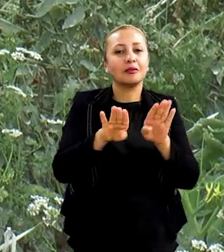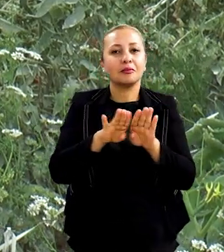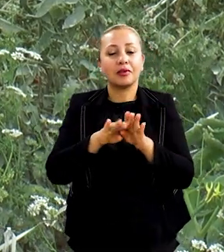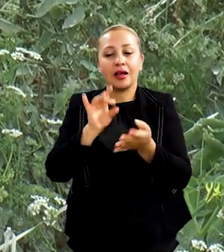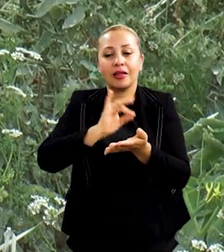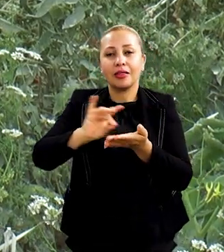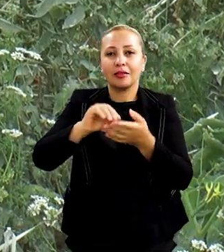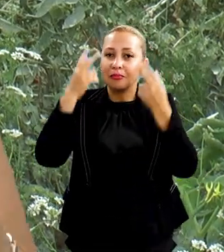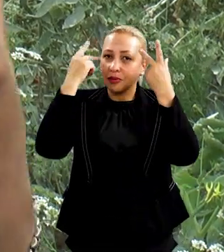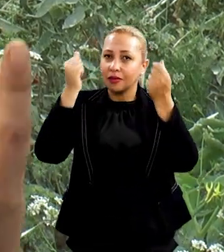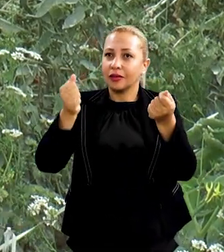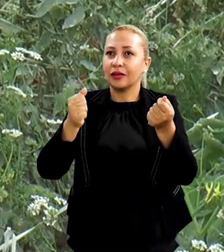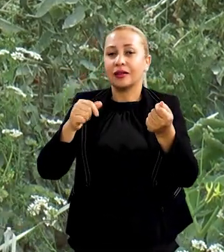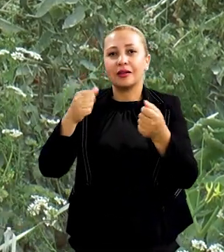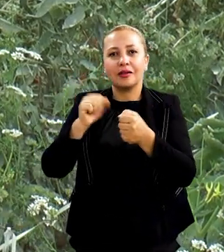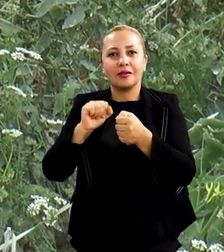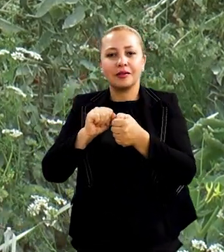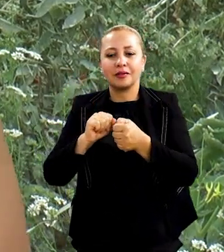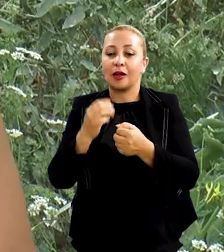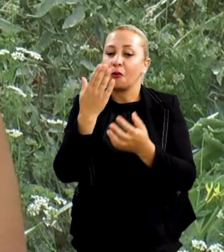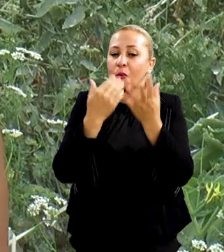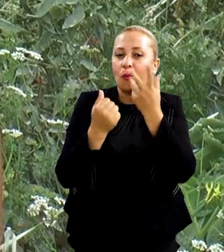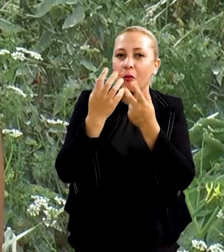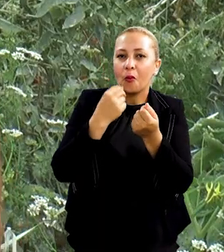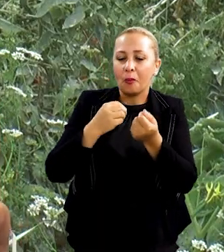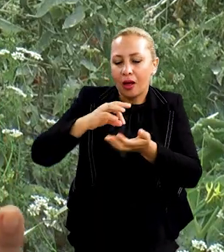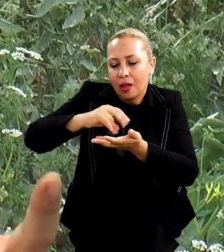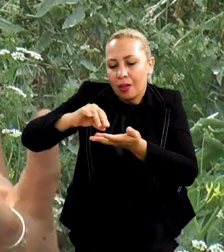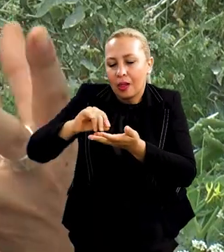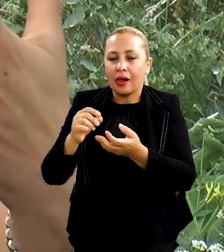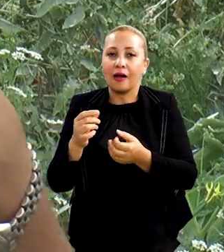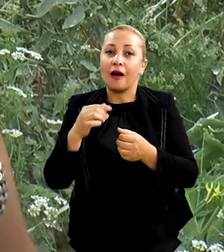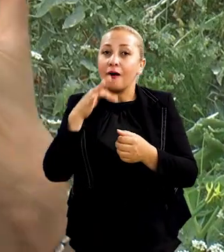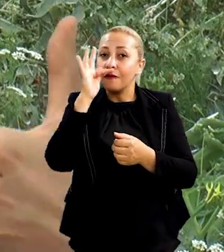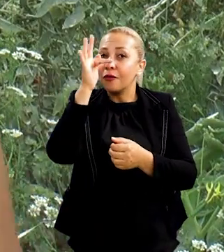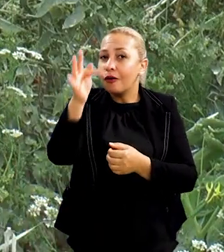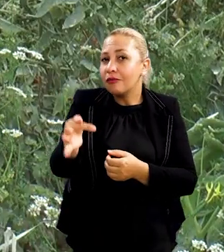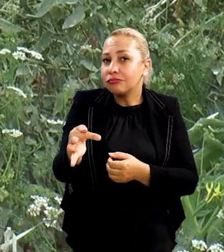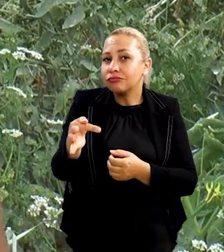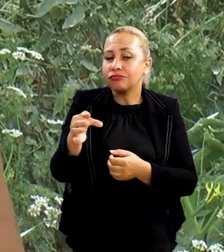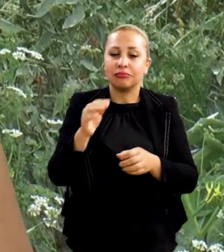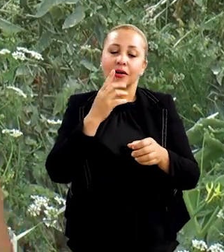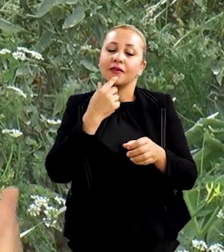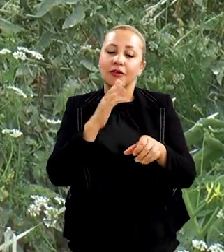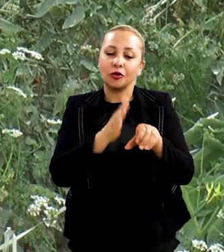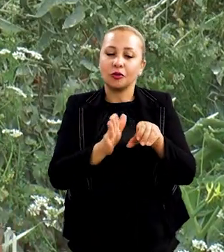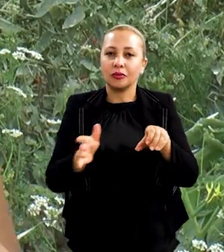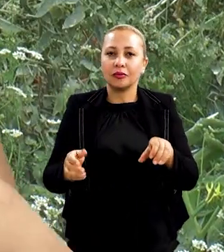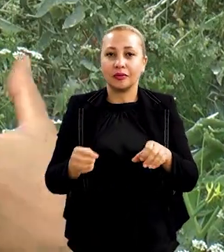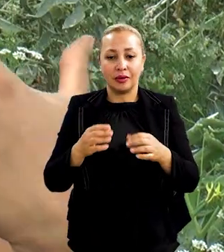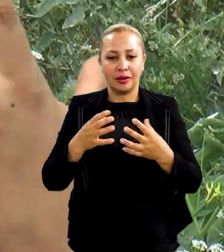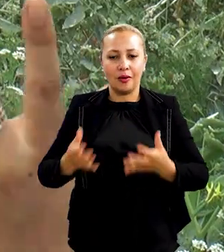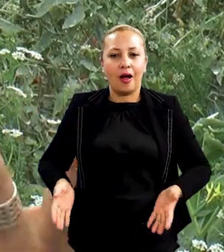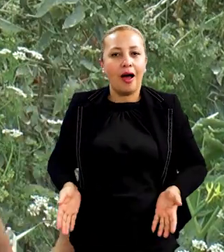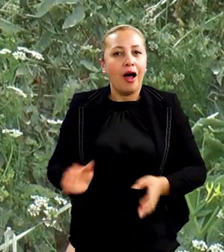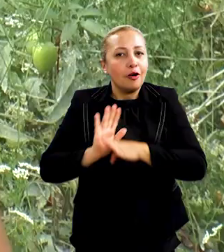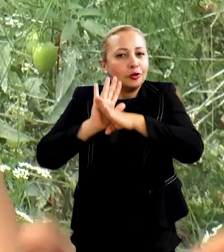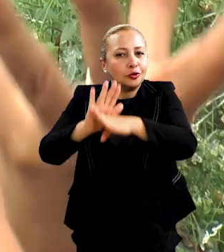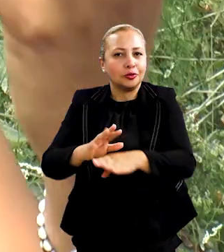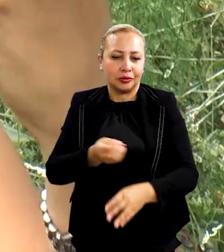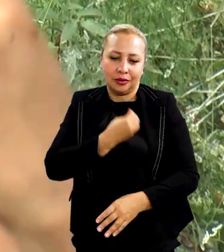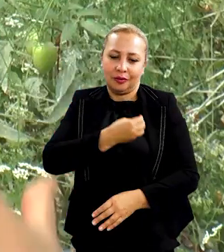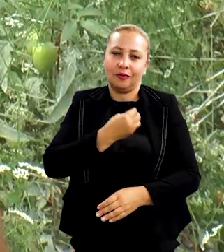inimigos naturais eles se alimentam de pólen e néctar também, não só de inseto. Então, esse consórcio favorece a vida do